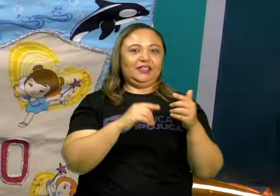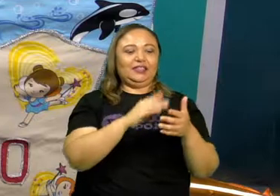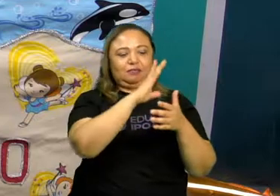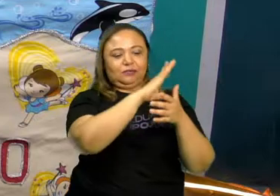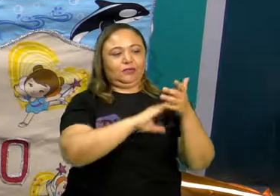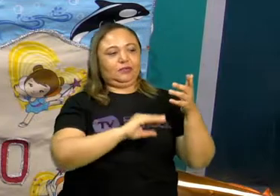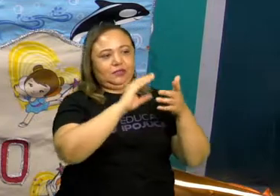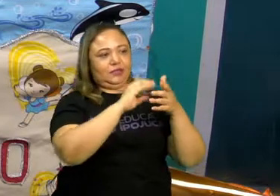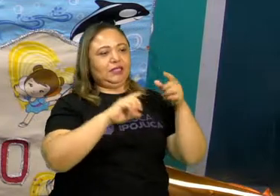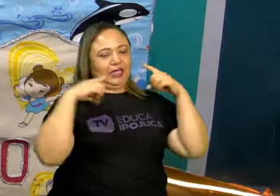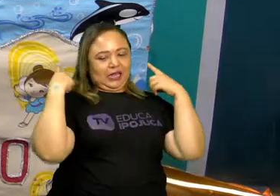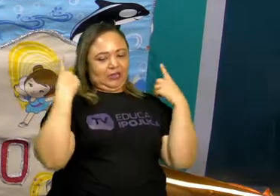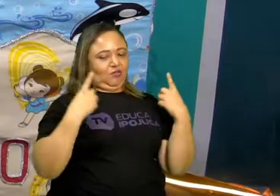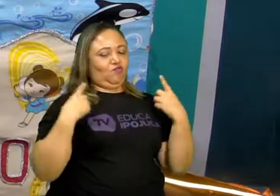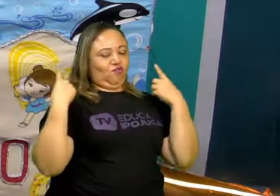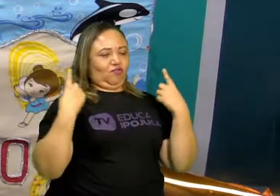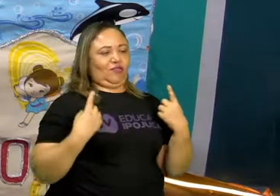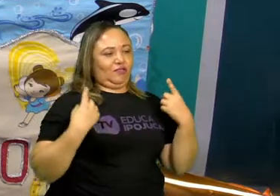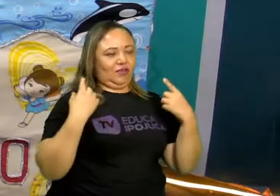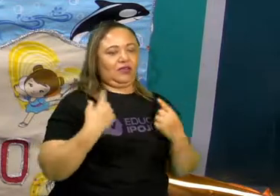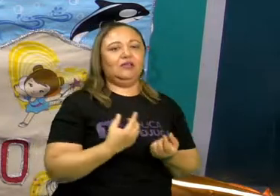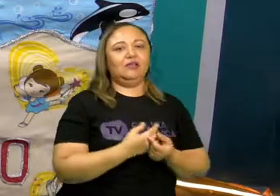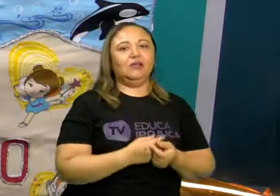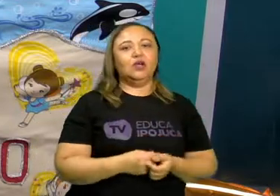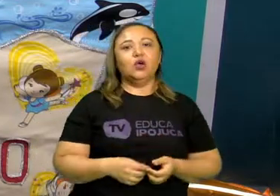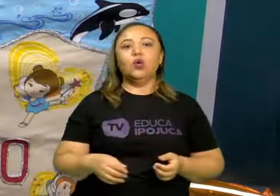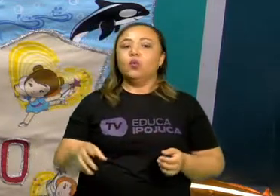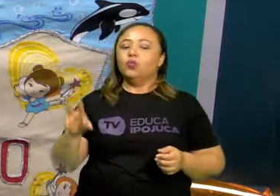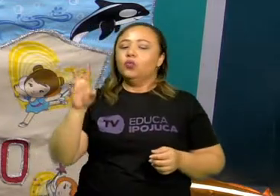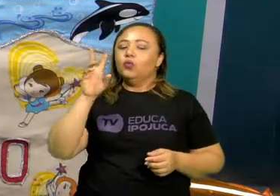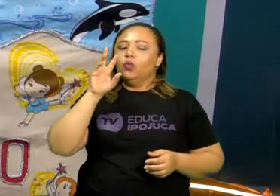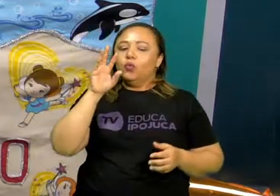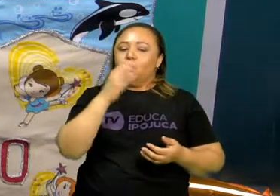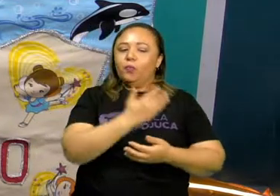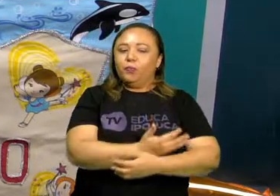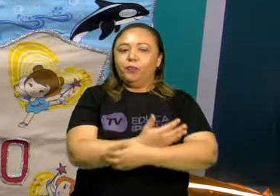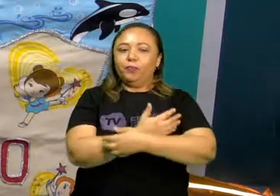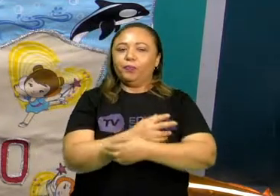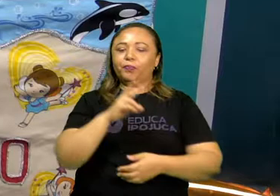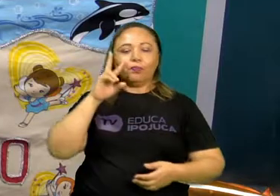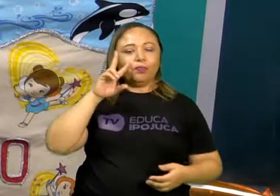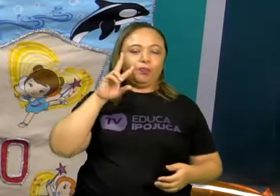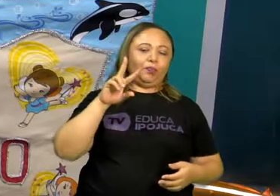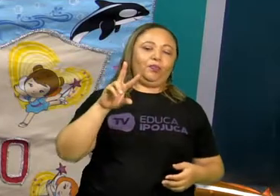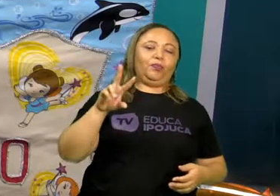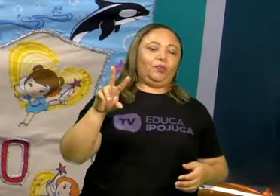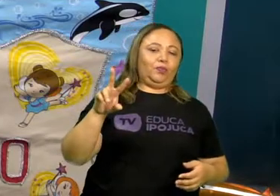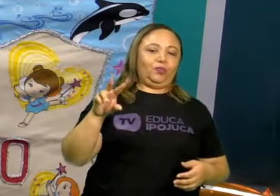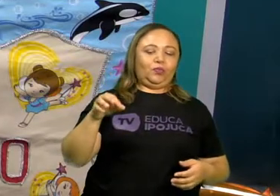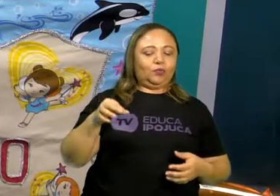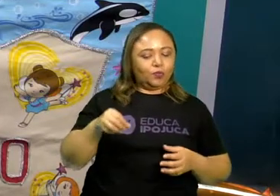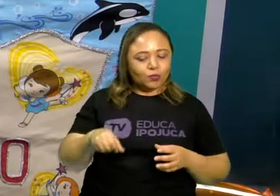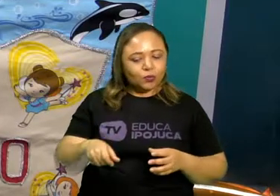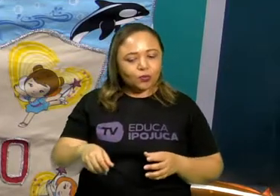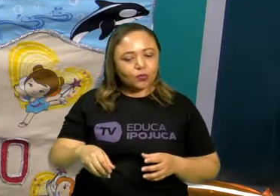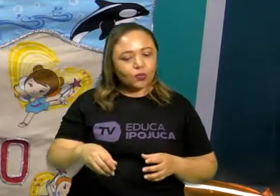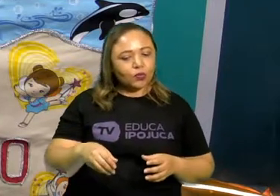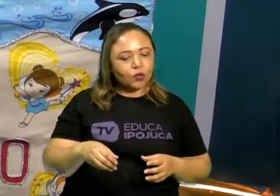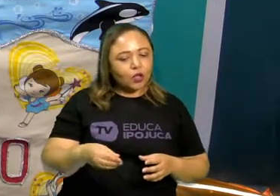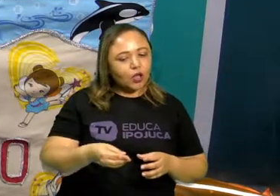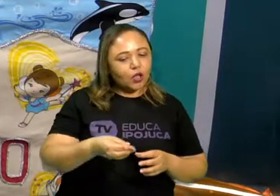isso? Então, vamos lá. Quando o bebê urso vê que tomaram seu